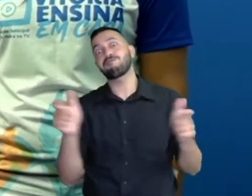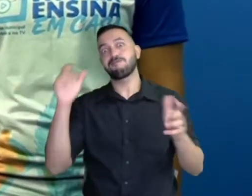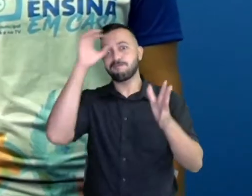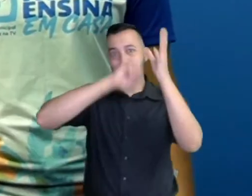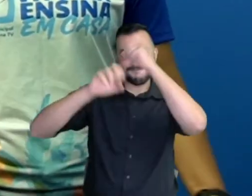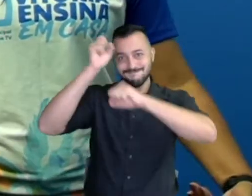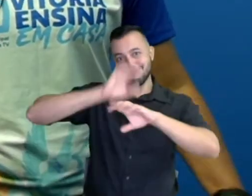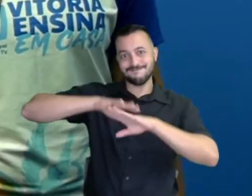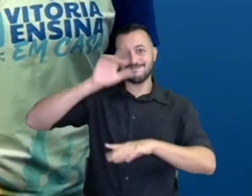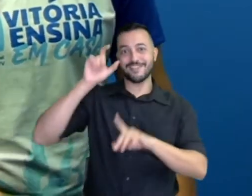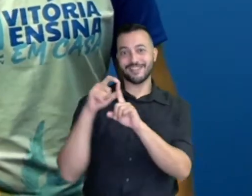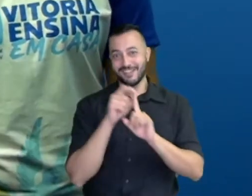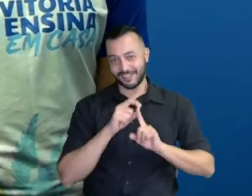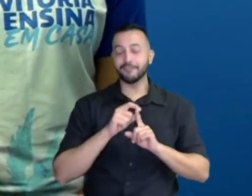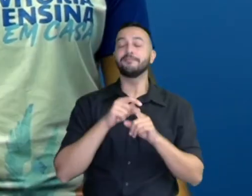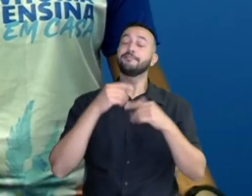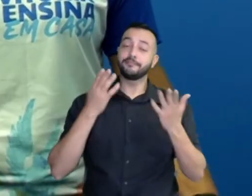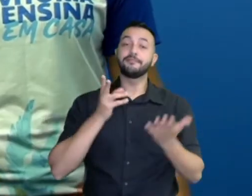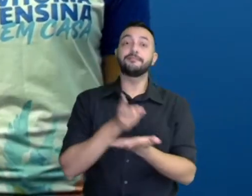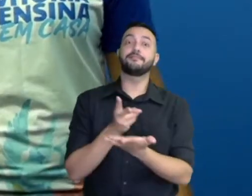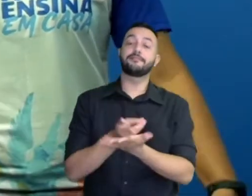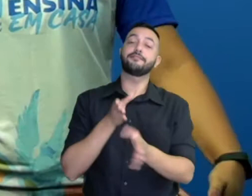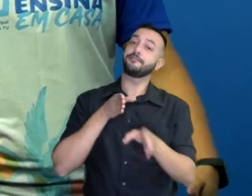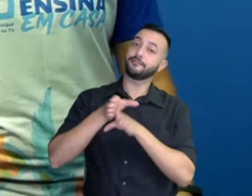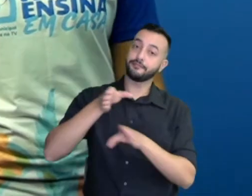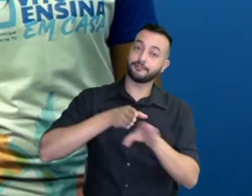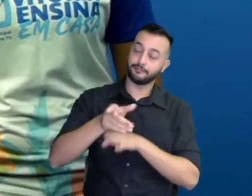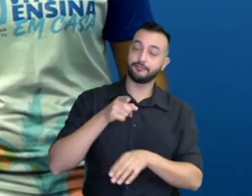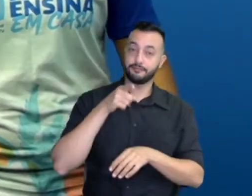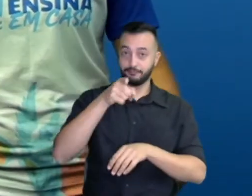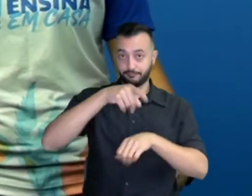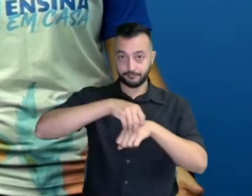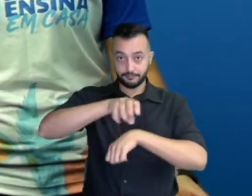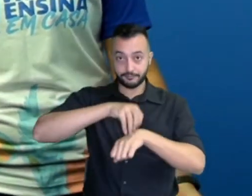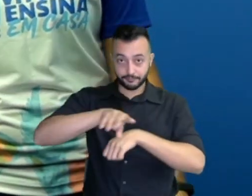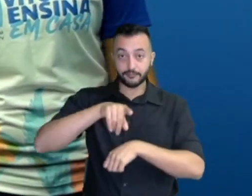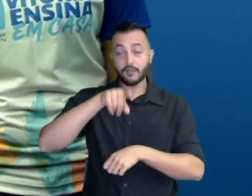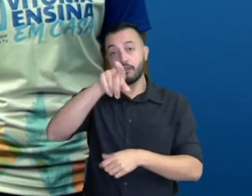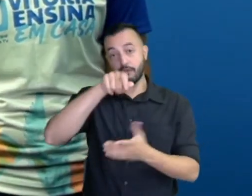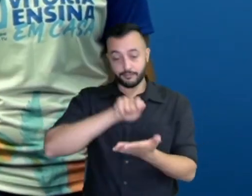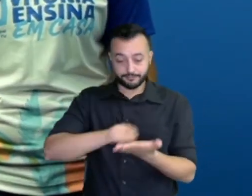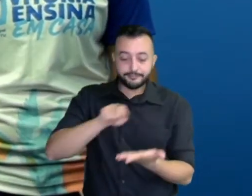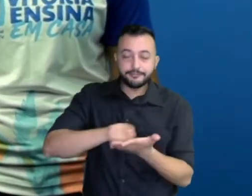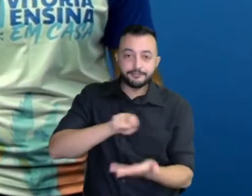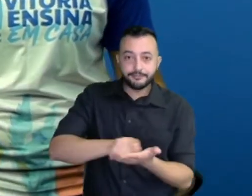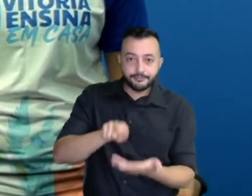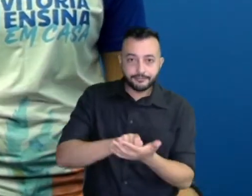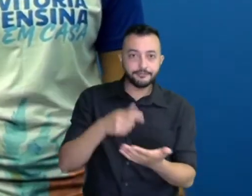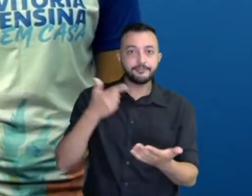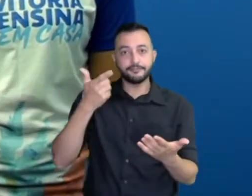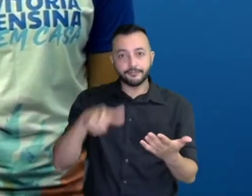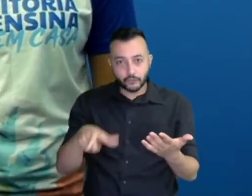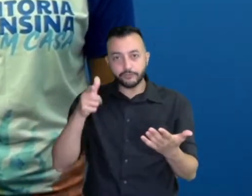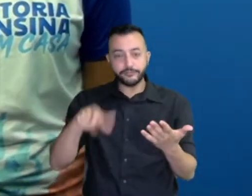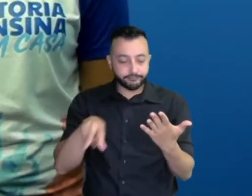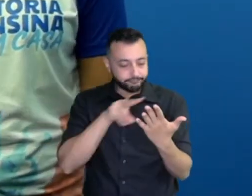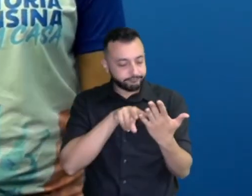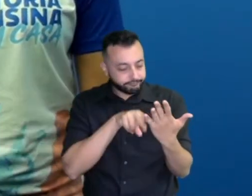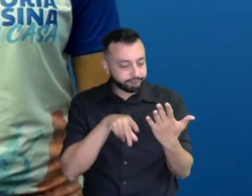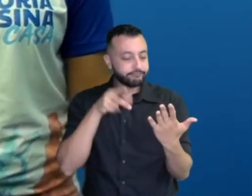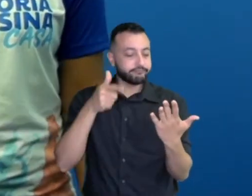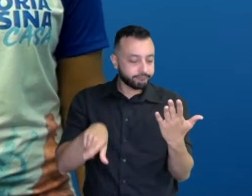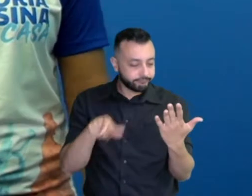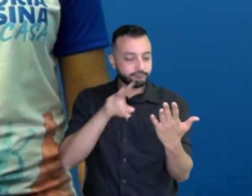espanhola. E como sempre, a nossa dica que vocês façam anotações e revisem sempre os